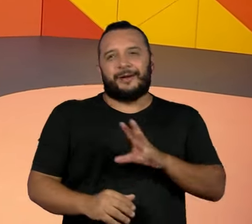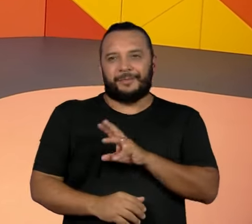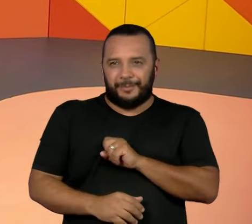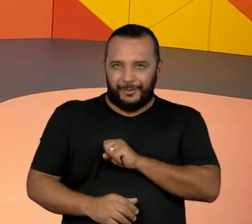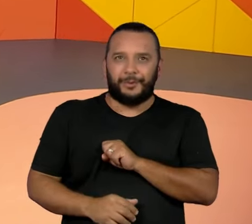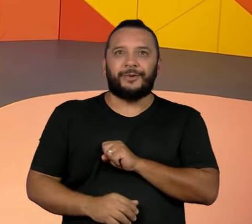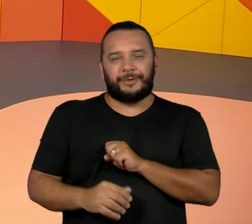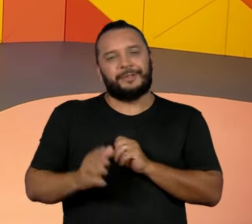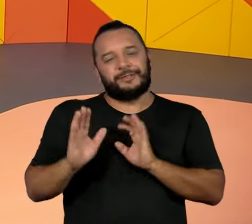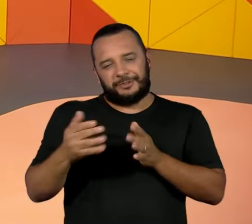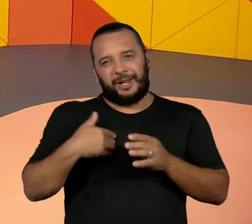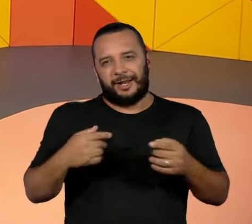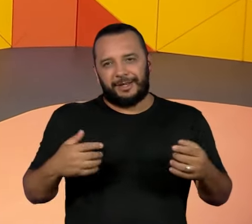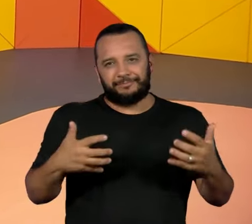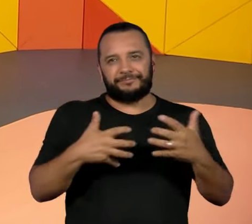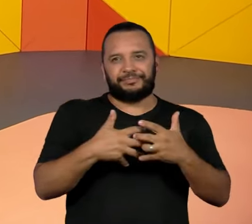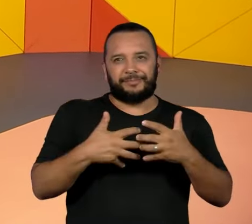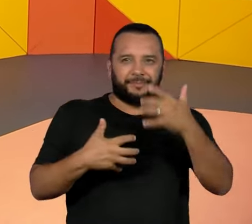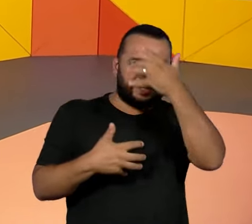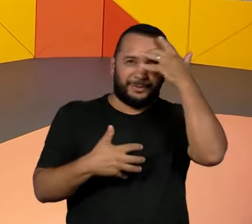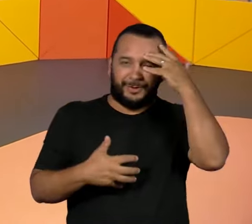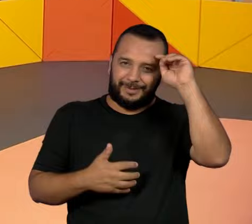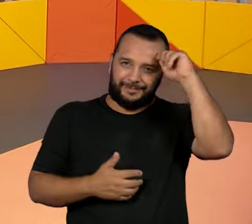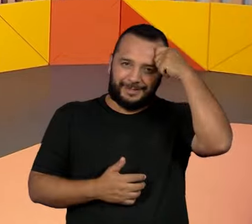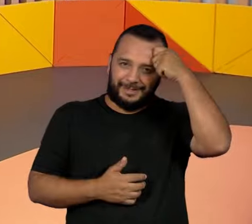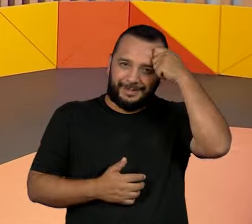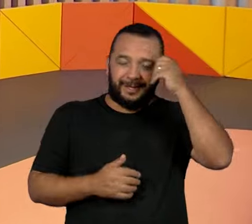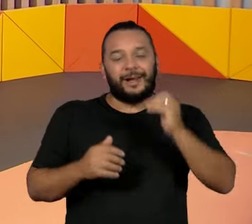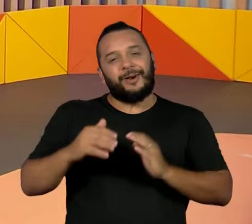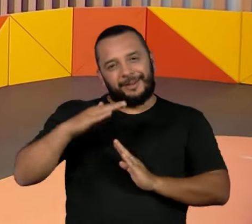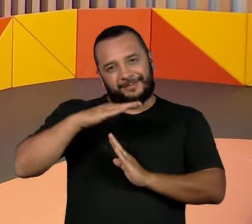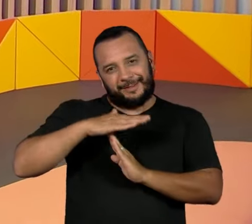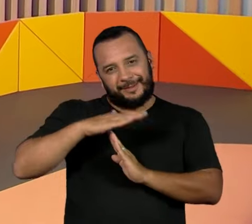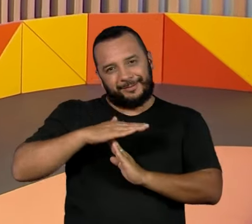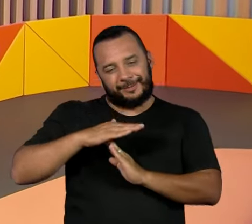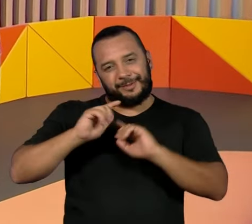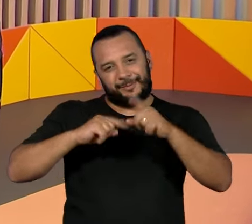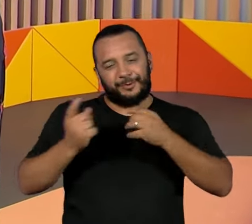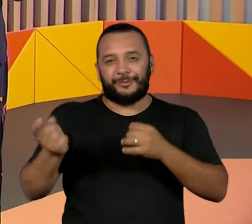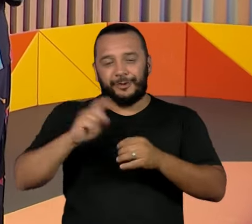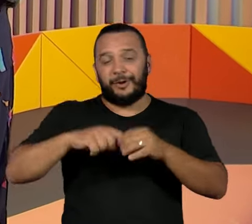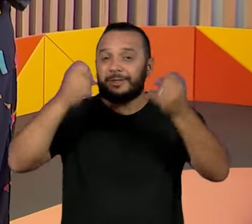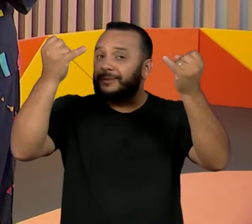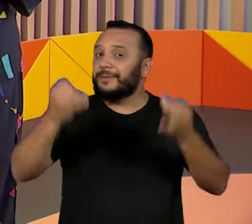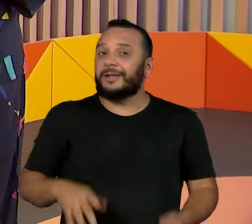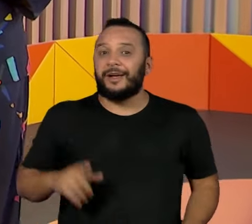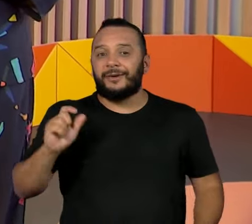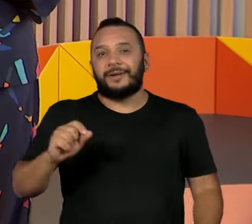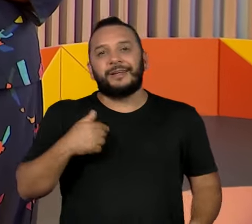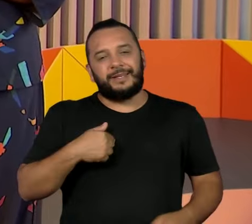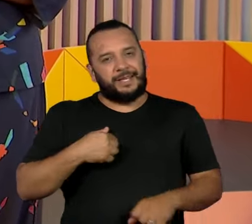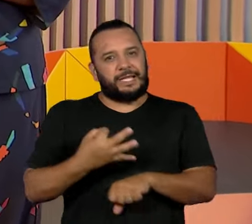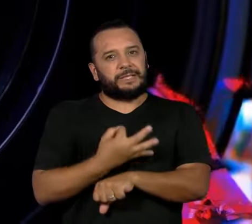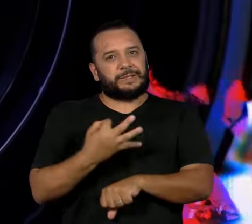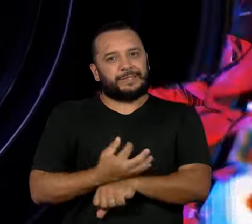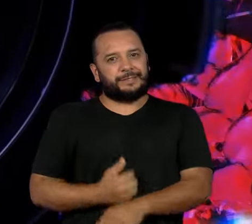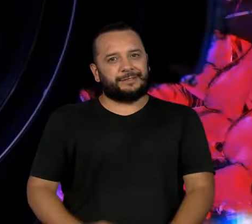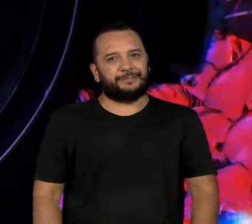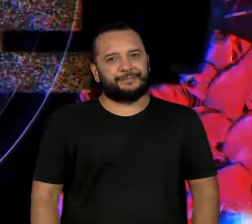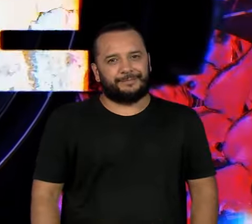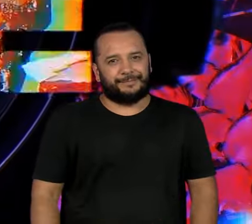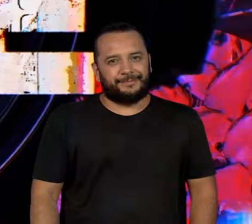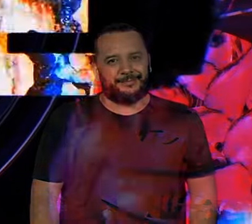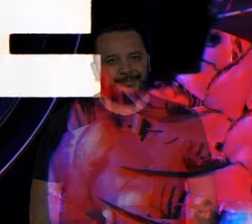às pessoas pretas. E agora eu vou fazer aquela paradinha e daqui a pouco eu volto porque eu quero falar com você de tolerância.